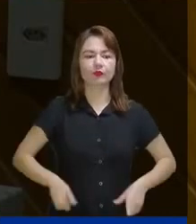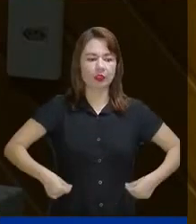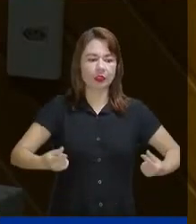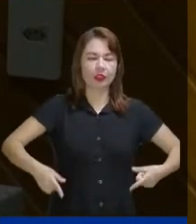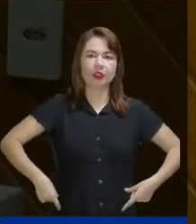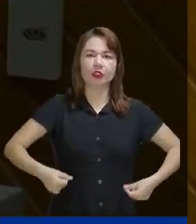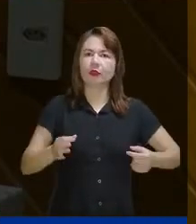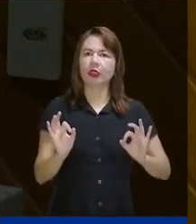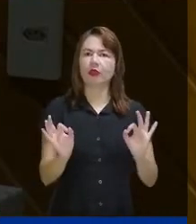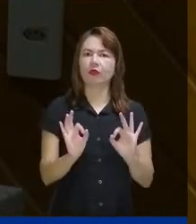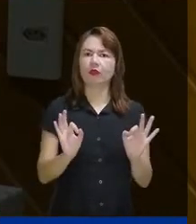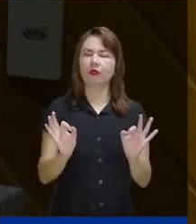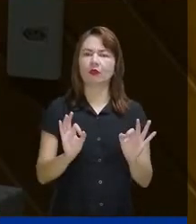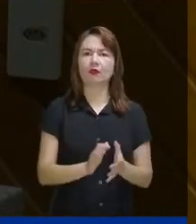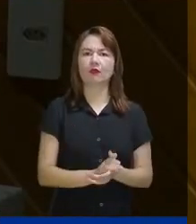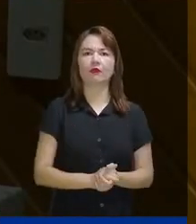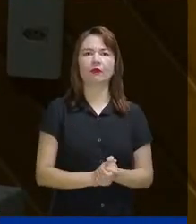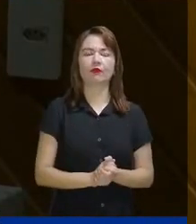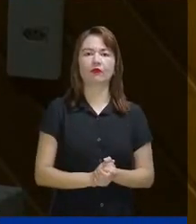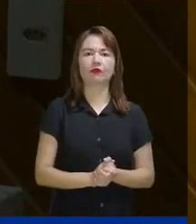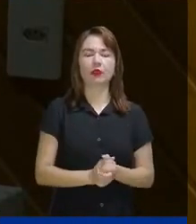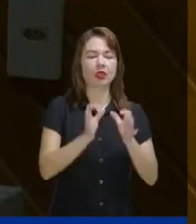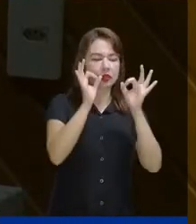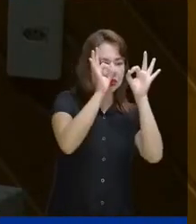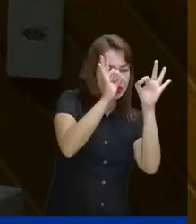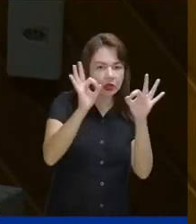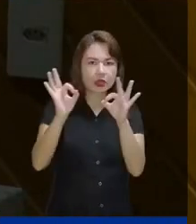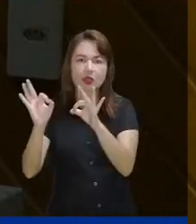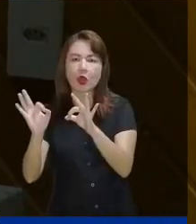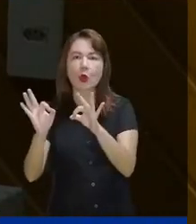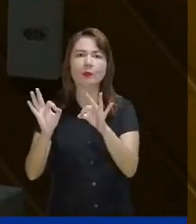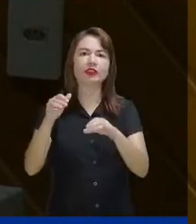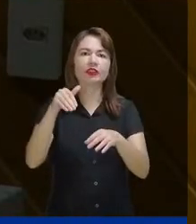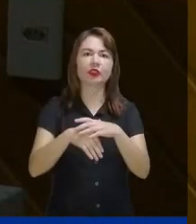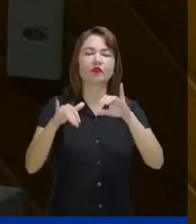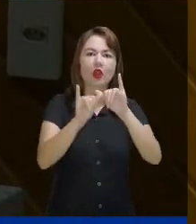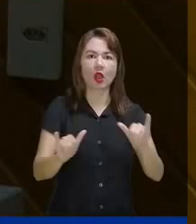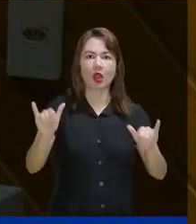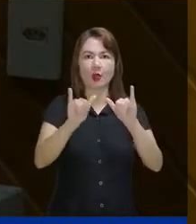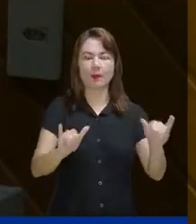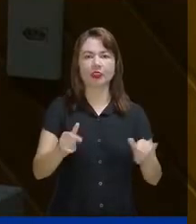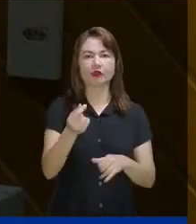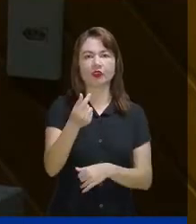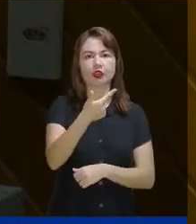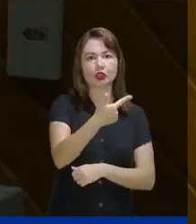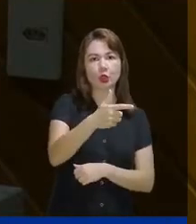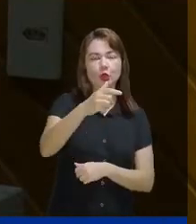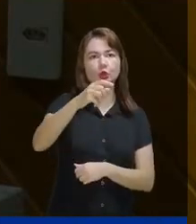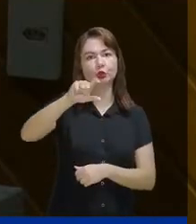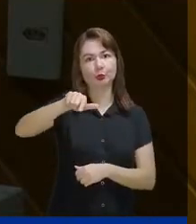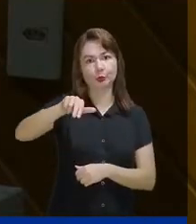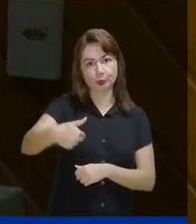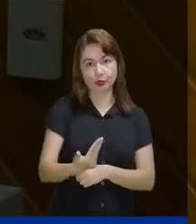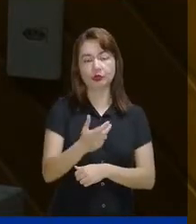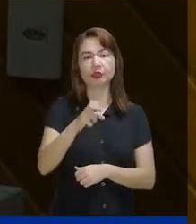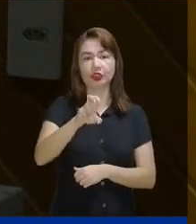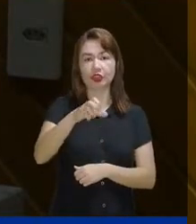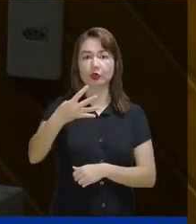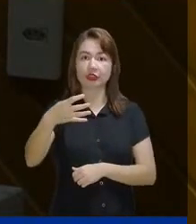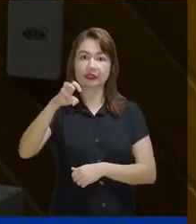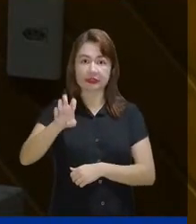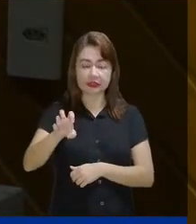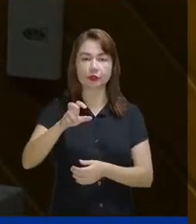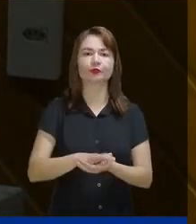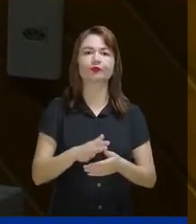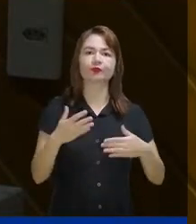que não transitaram pelas contas de campanha no valor de R$ 2.545. Para se manifestar, o